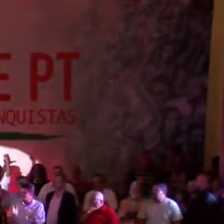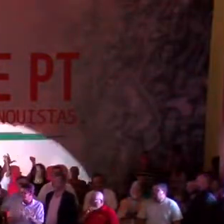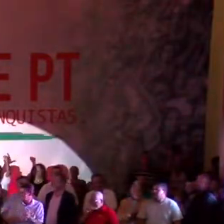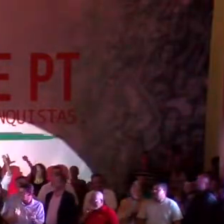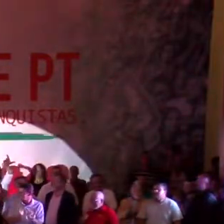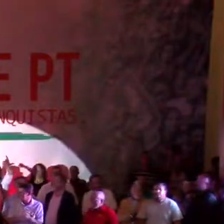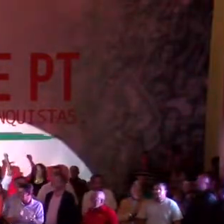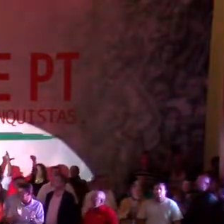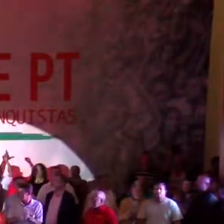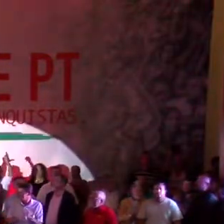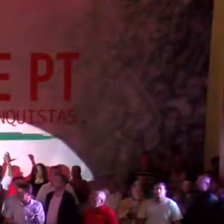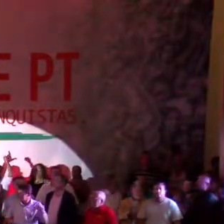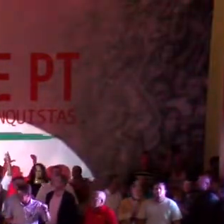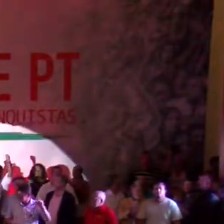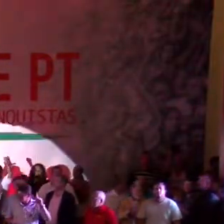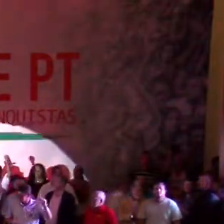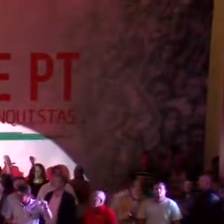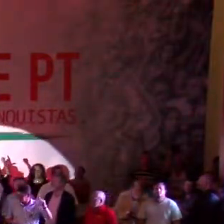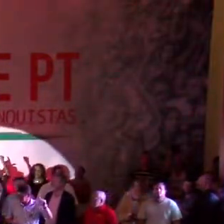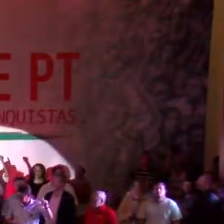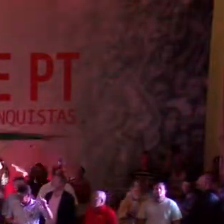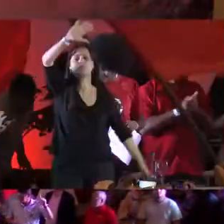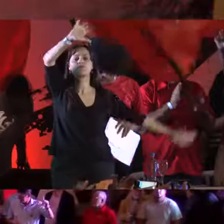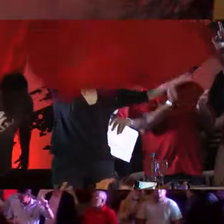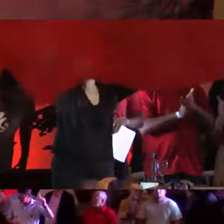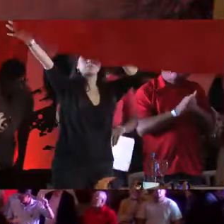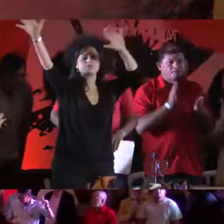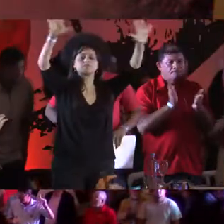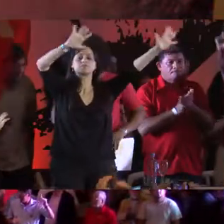Lula, Lula,